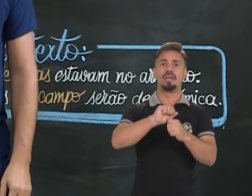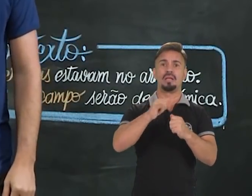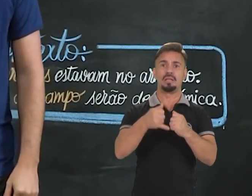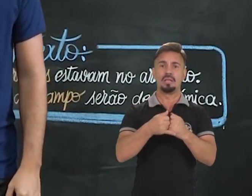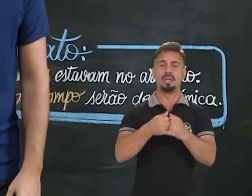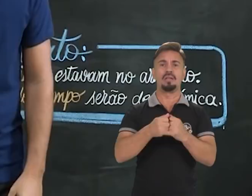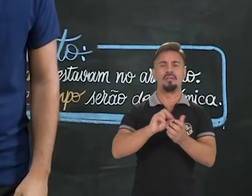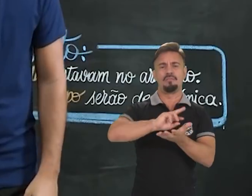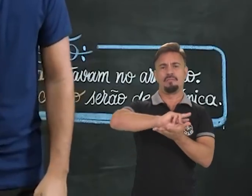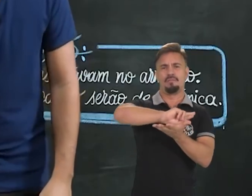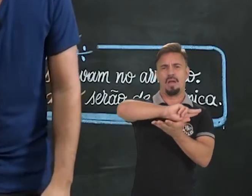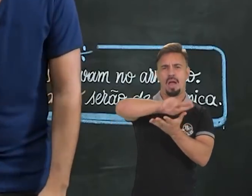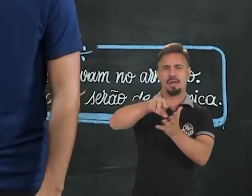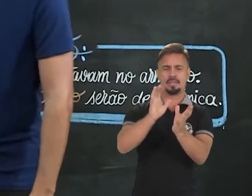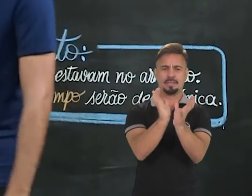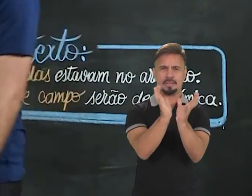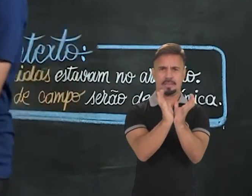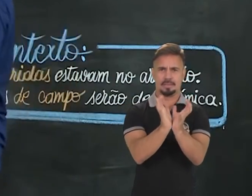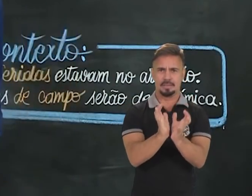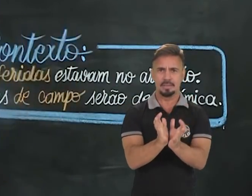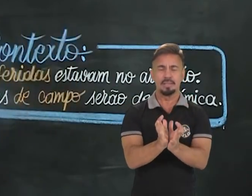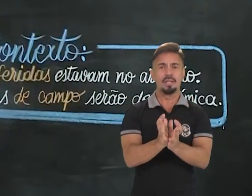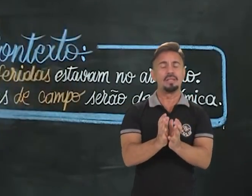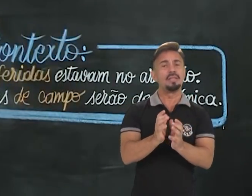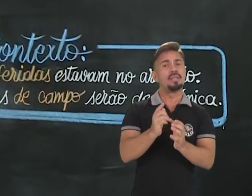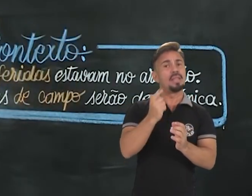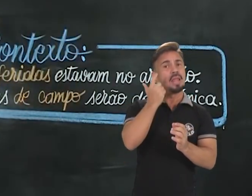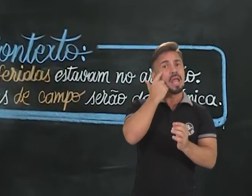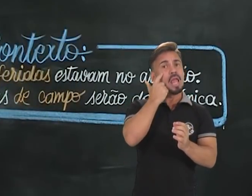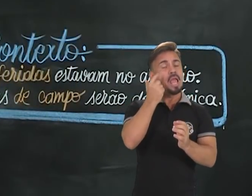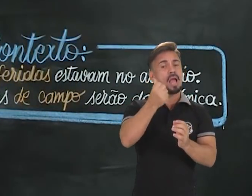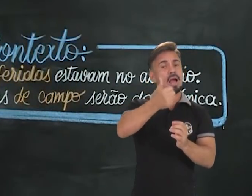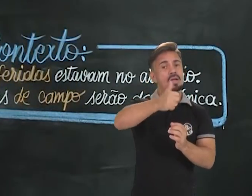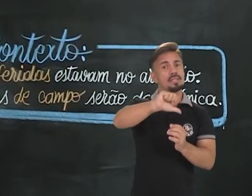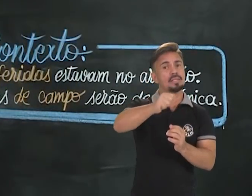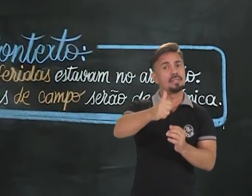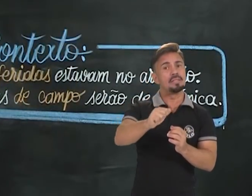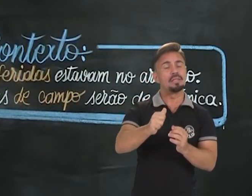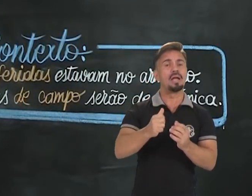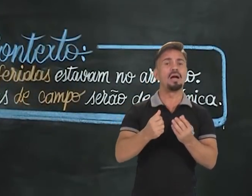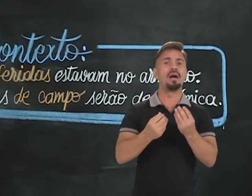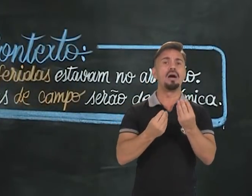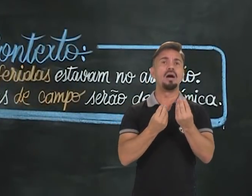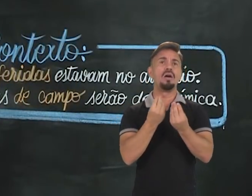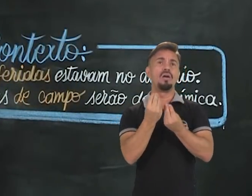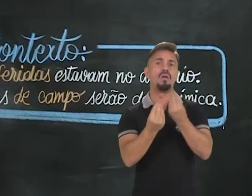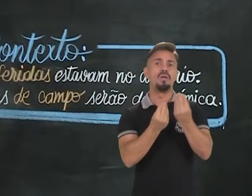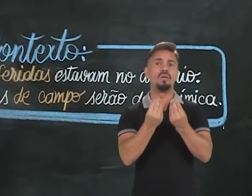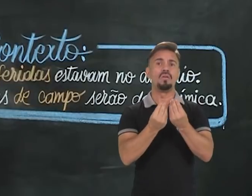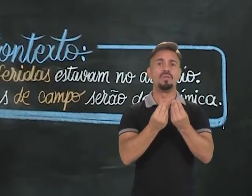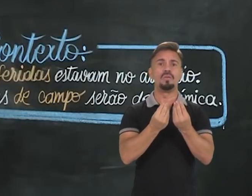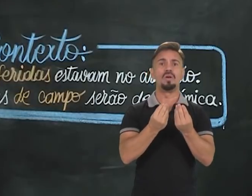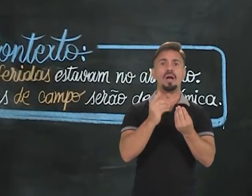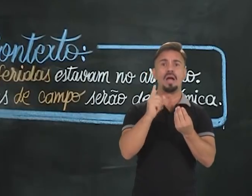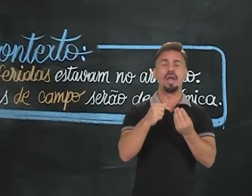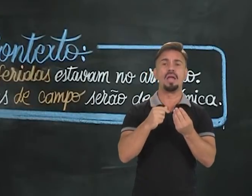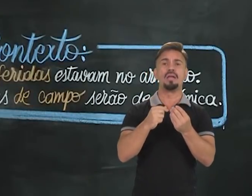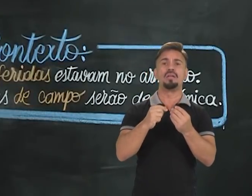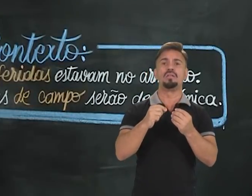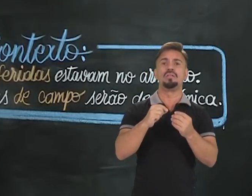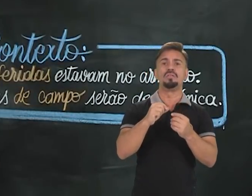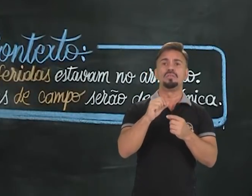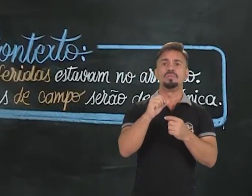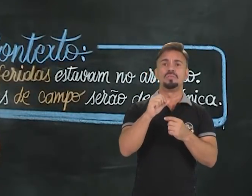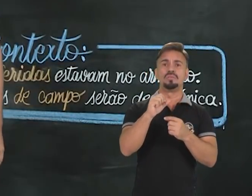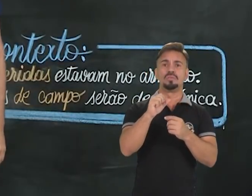é expresso por várias classes. E aí a gente tem que analisar e relembrar que o centro do adjunto adnominal é o substantivo. A